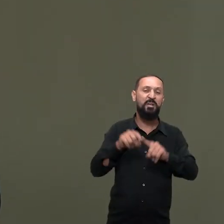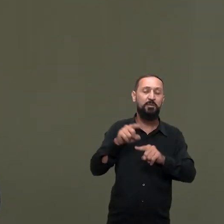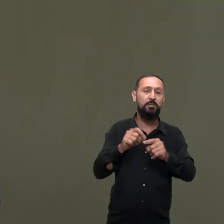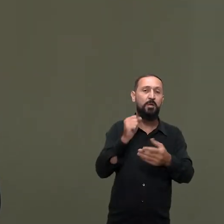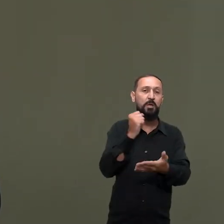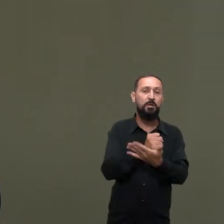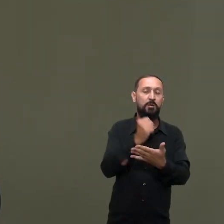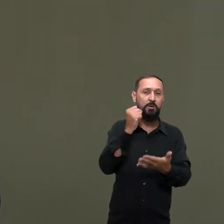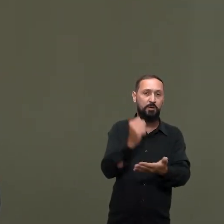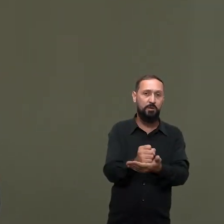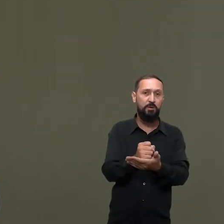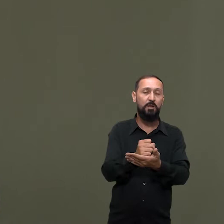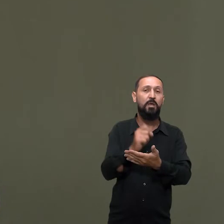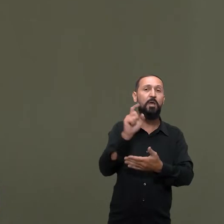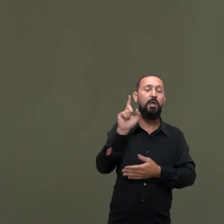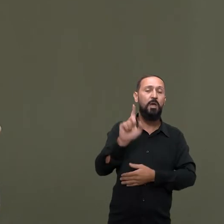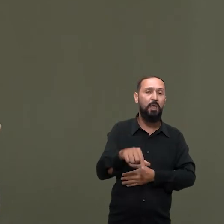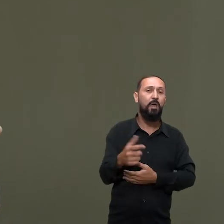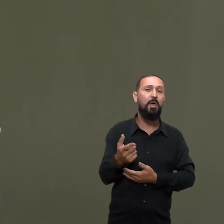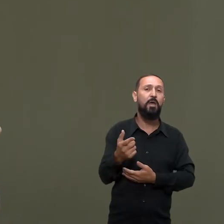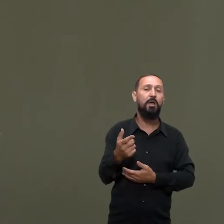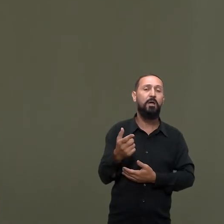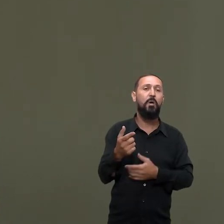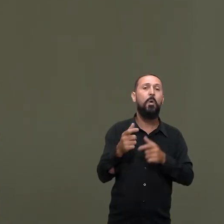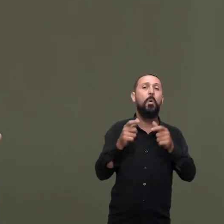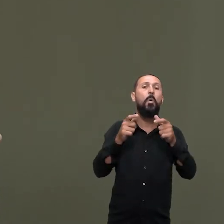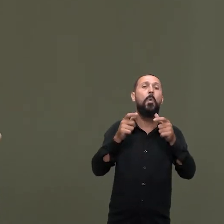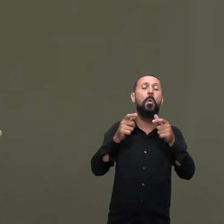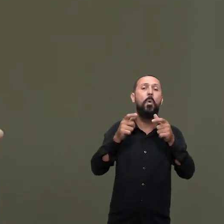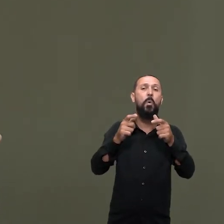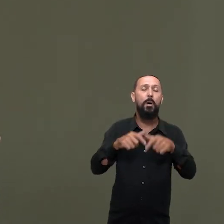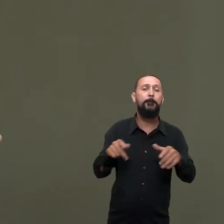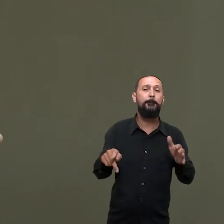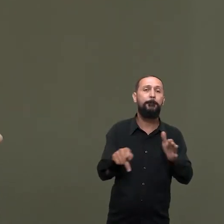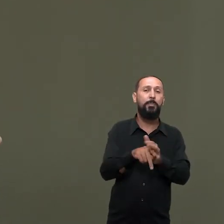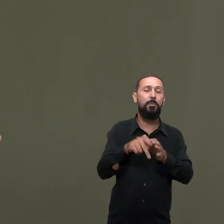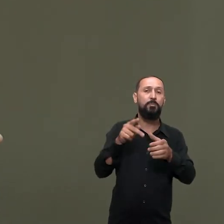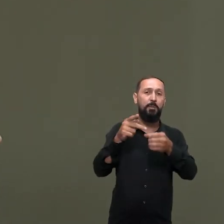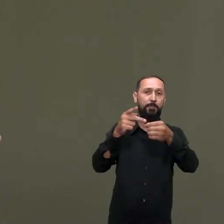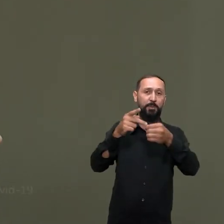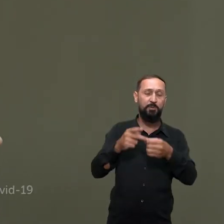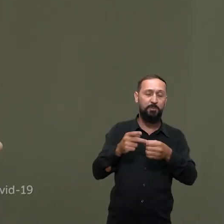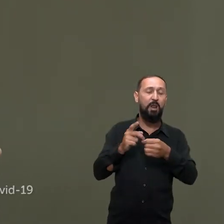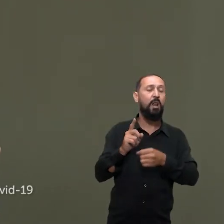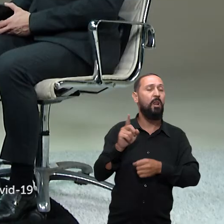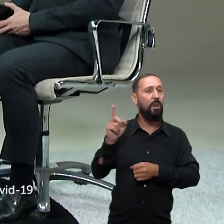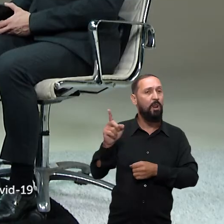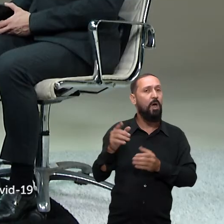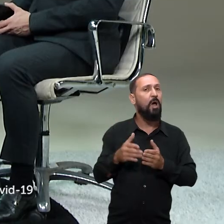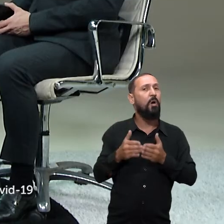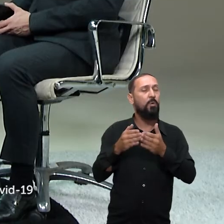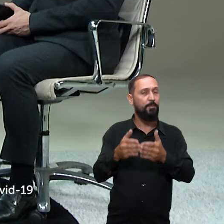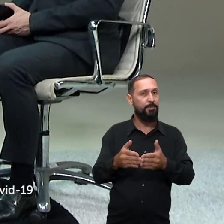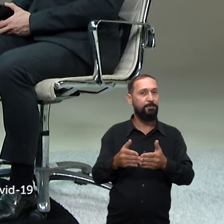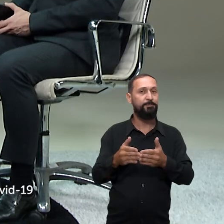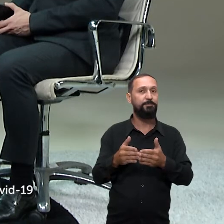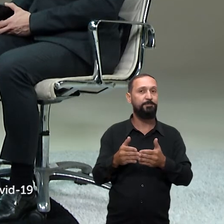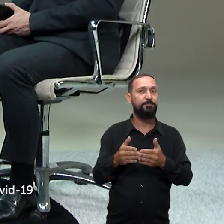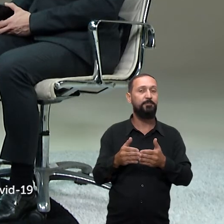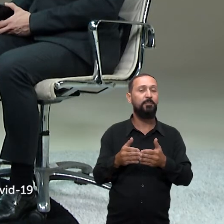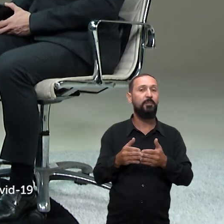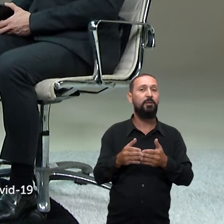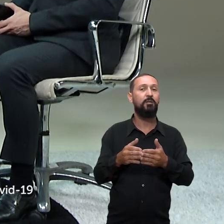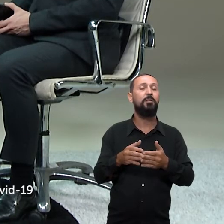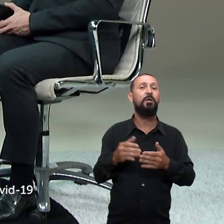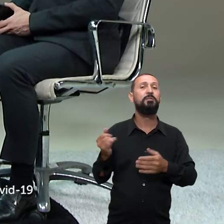no contrato de importação, é o estabelecimento da Petrobras em Corumbá. Eu gostaria de ressaltar